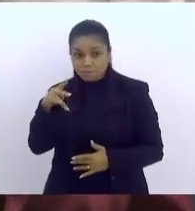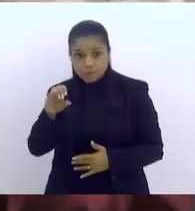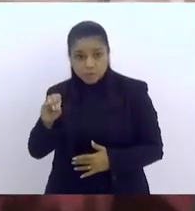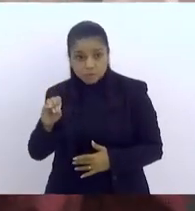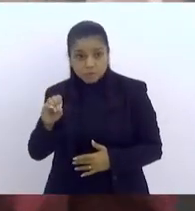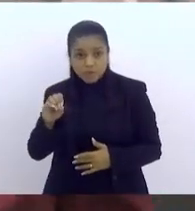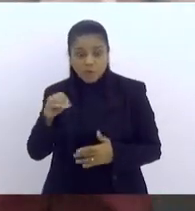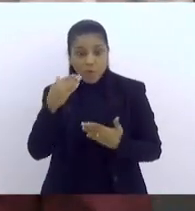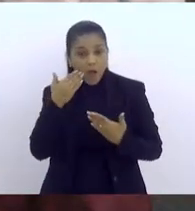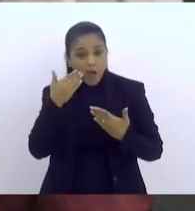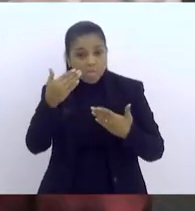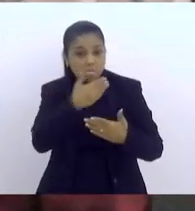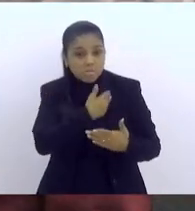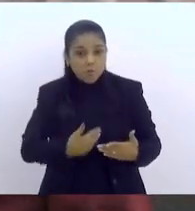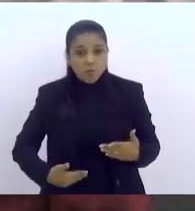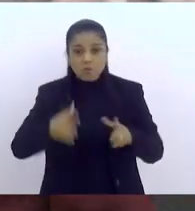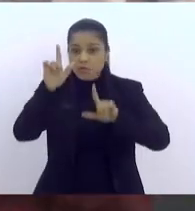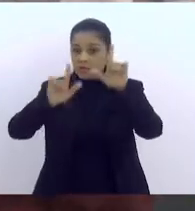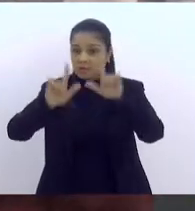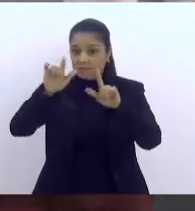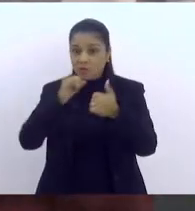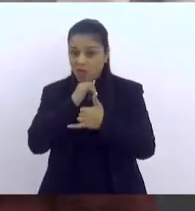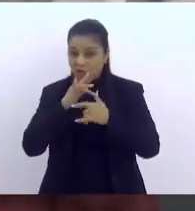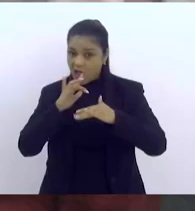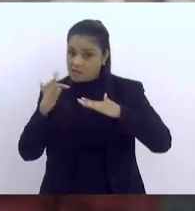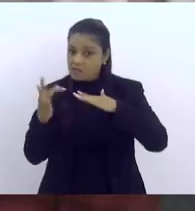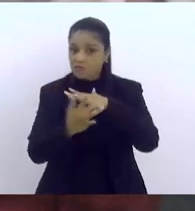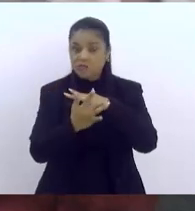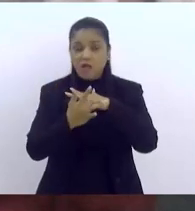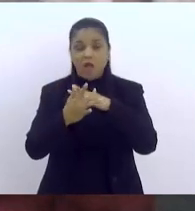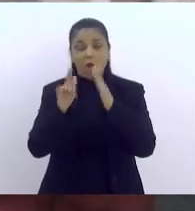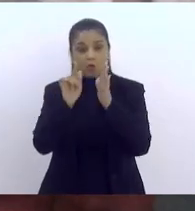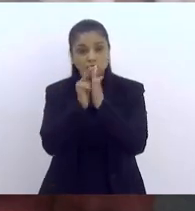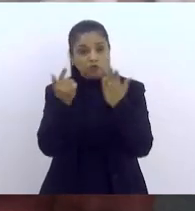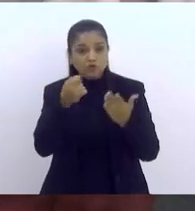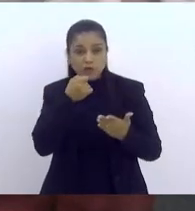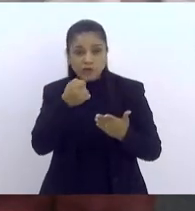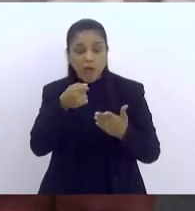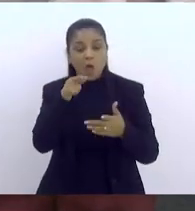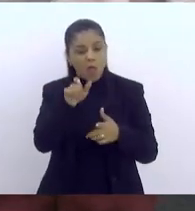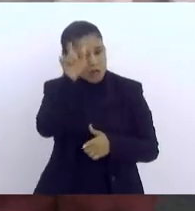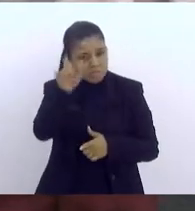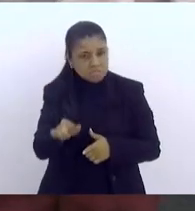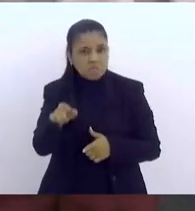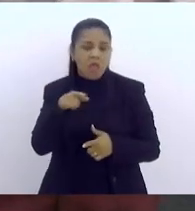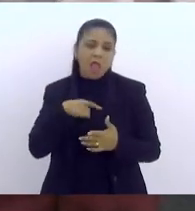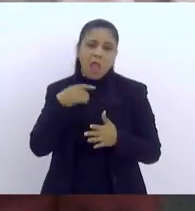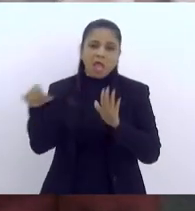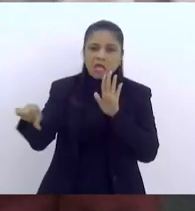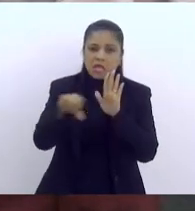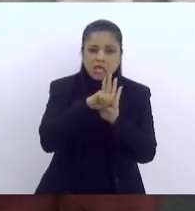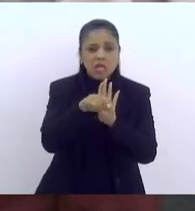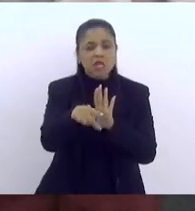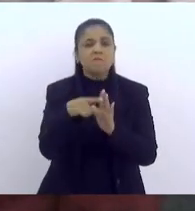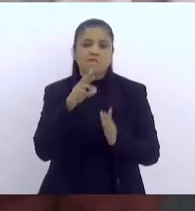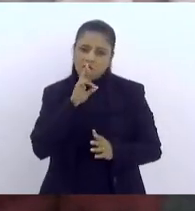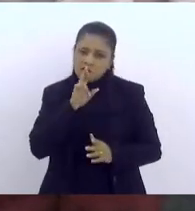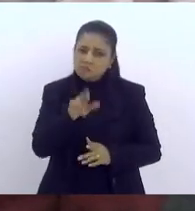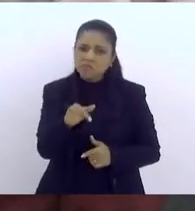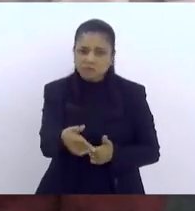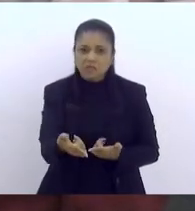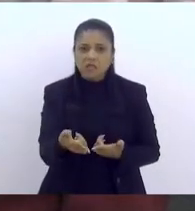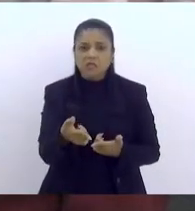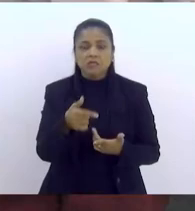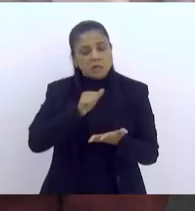em rede social e TV, em jornal, e diz: o fulano cometeu isso, inclusive vai responder criminalmente e